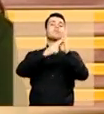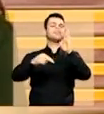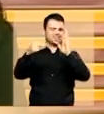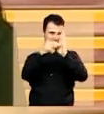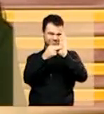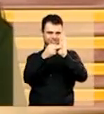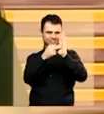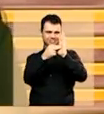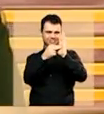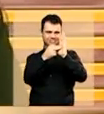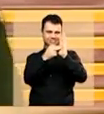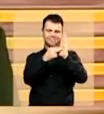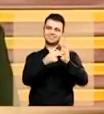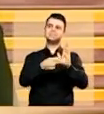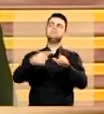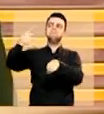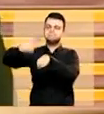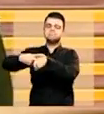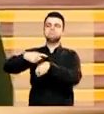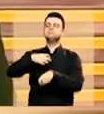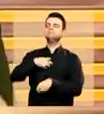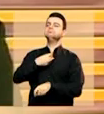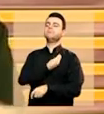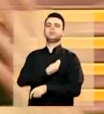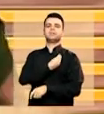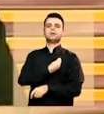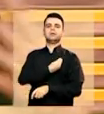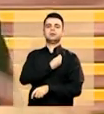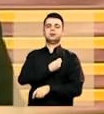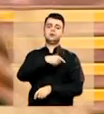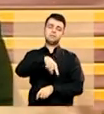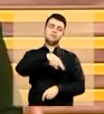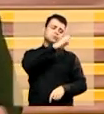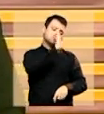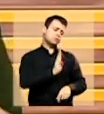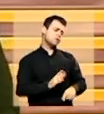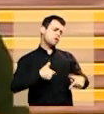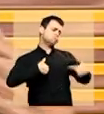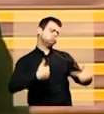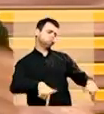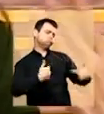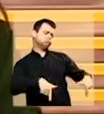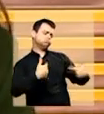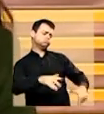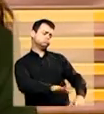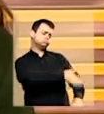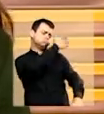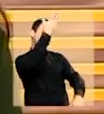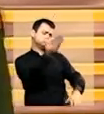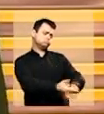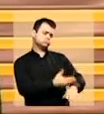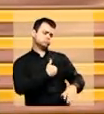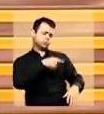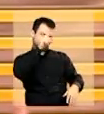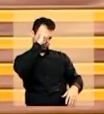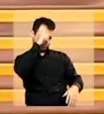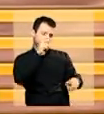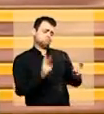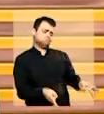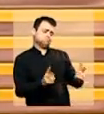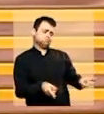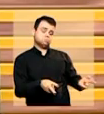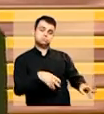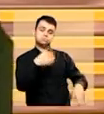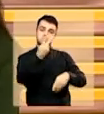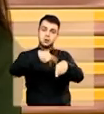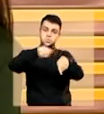assim. É aquela sensação de estar vivo. Porque quando você está aqui trabalhando todo dia no batidão, você só cumpre a sua agenda. Quando você sai no